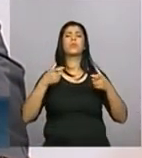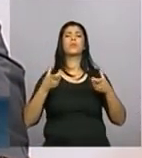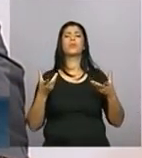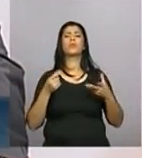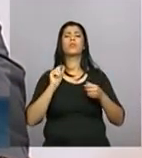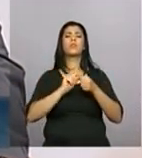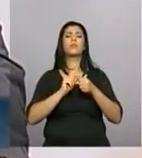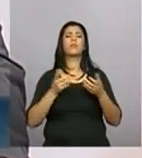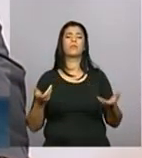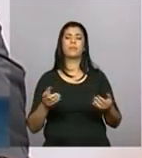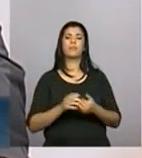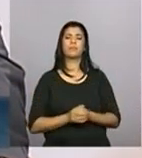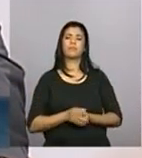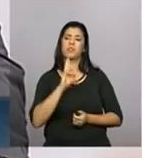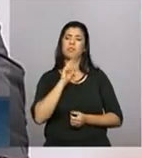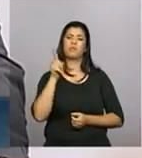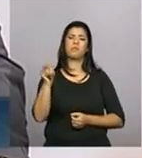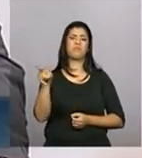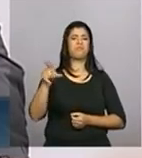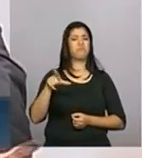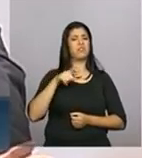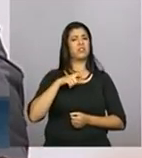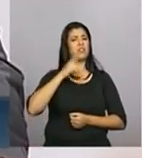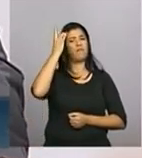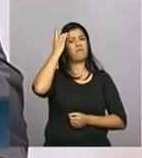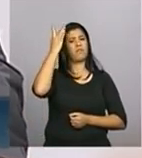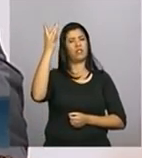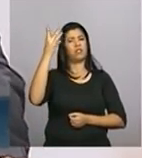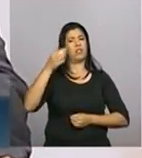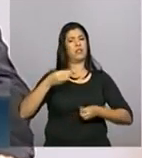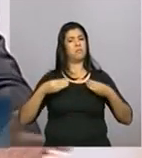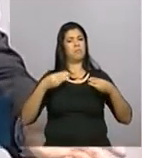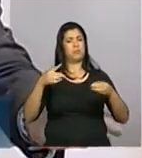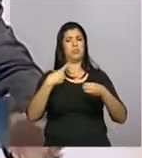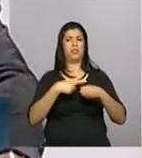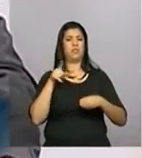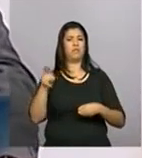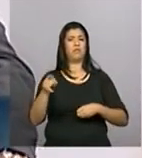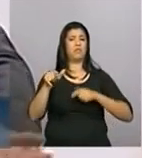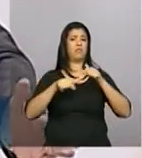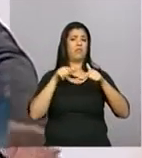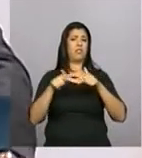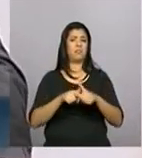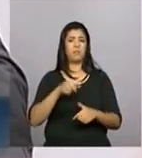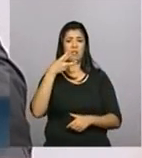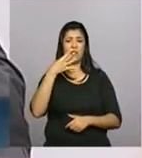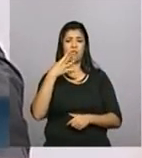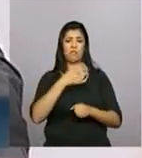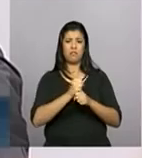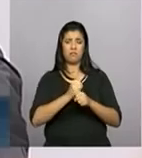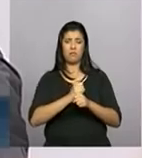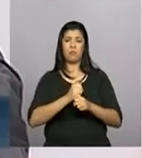me disse assim: "Você vai ter facilidade no Ministério das Cidades? Você trabalha na Caixa há 34 anos. Então eu